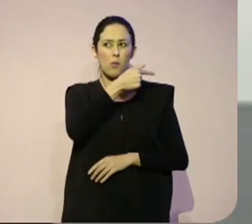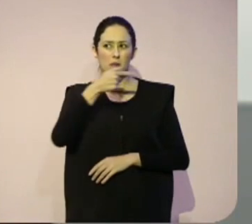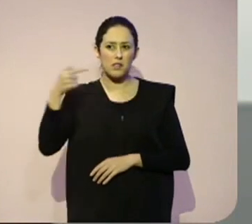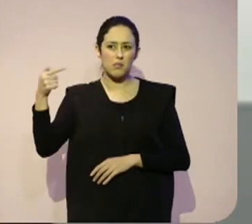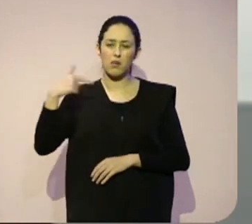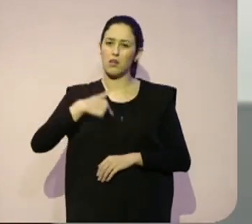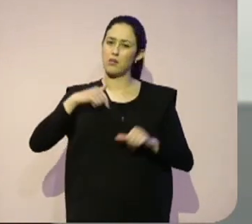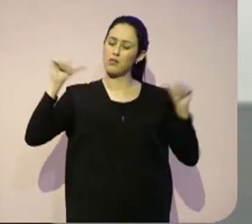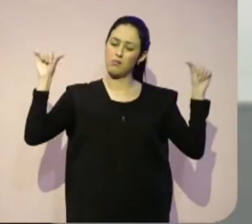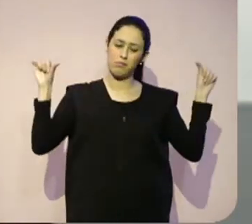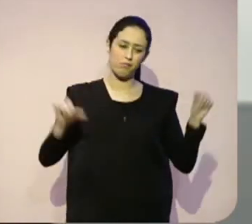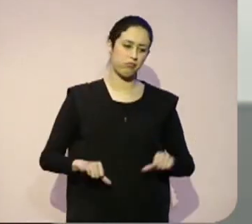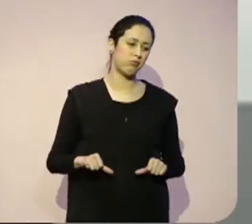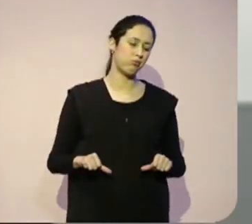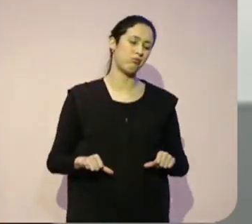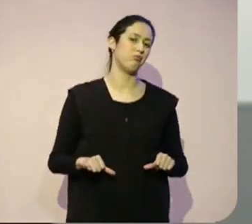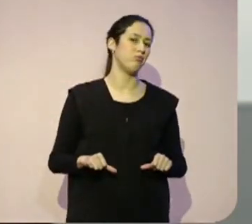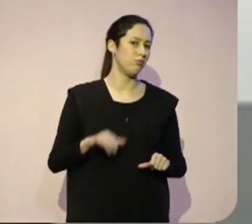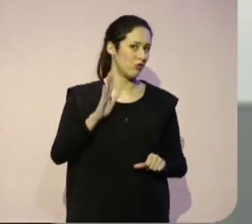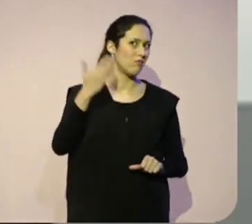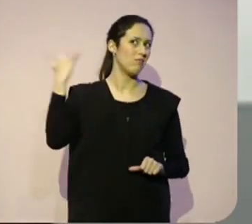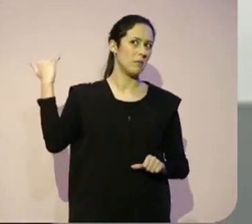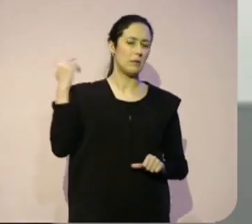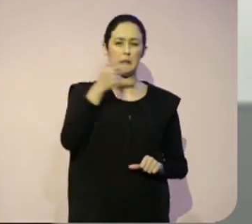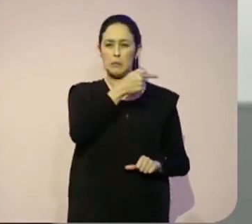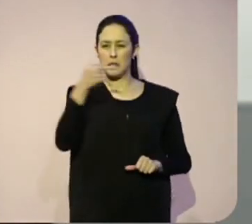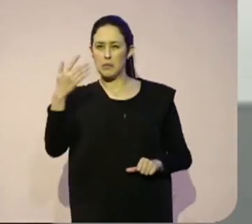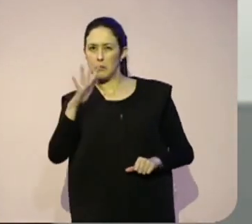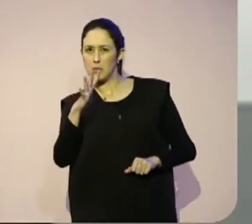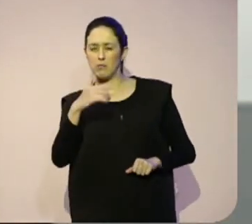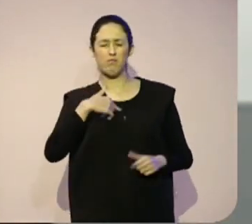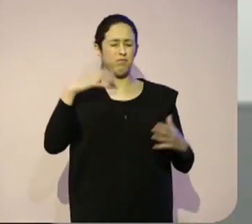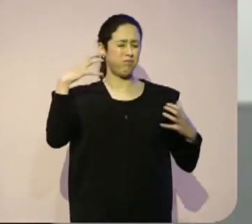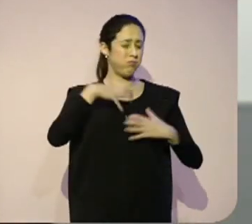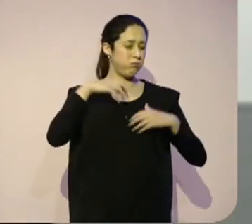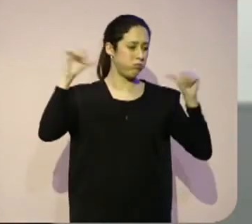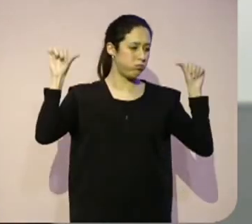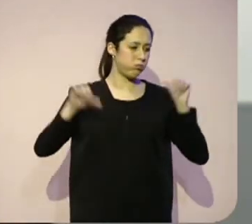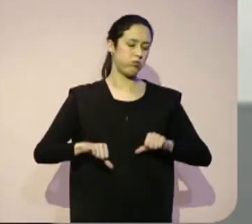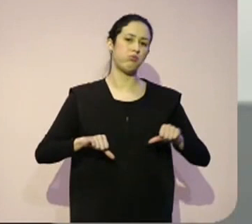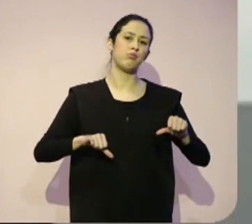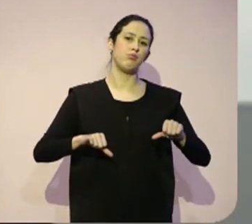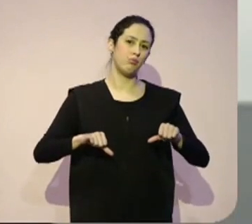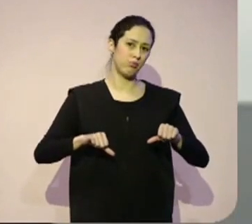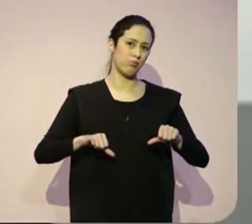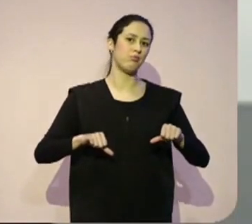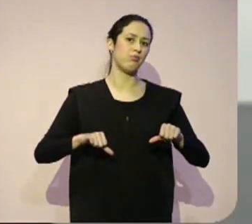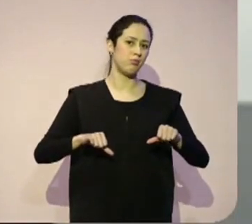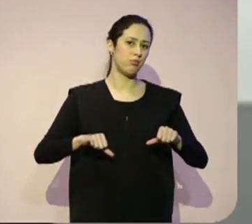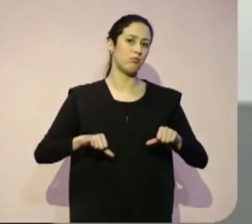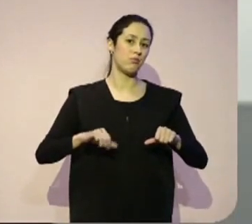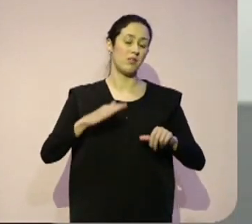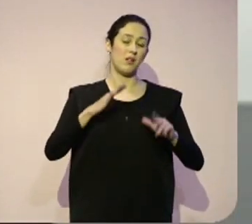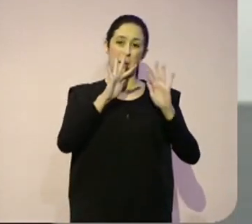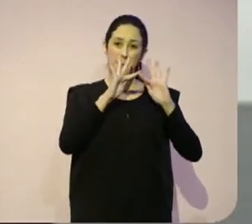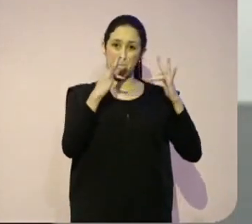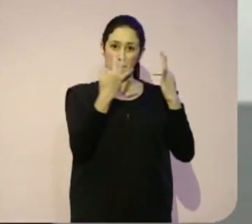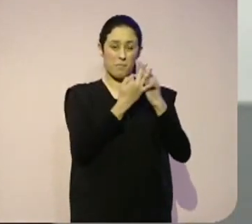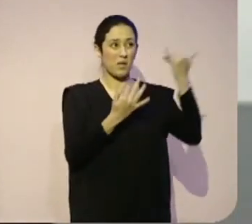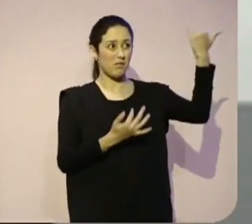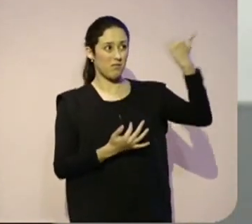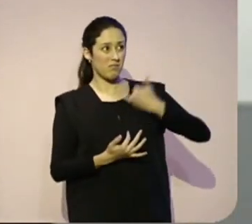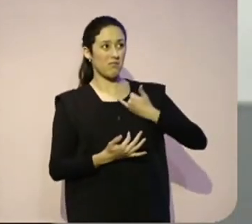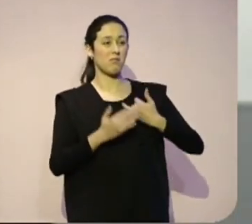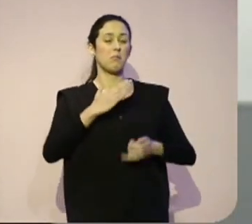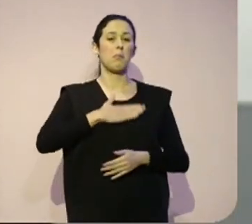down. Muito. Eu recebi a notícia pelos meus familiares que meu